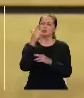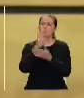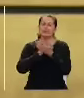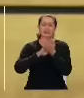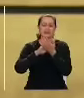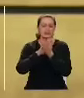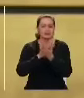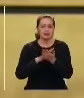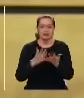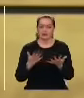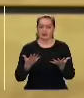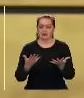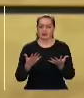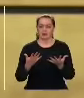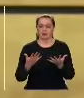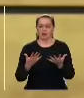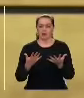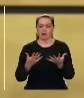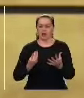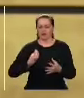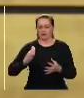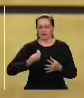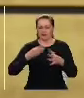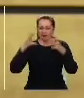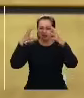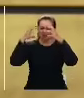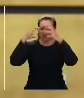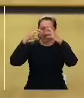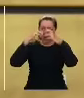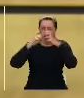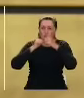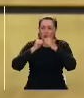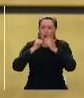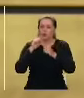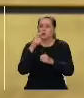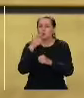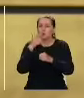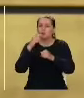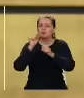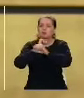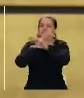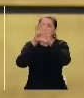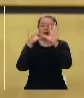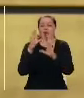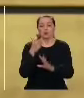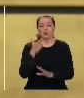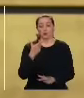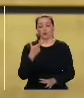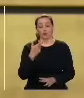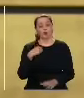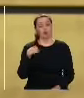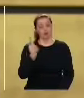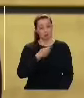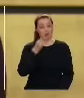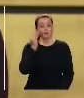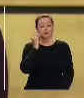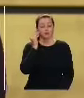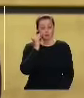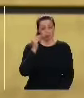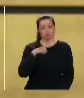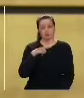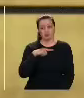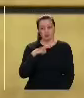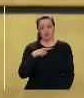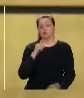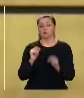luz nunca. É horrível viver assim. Então, nós temos a oportunidade de escrever